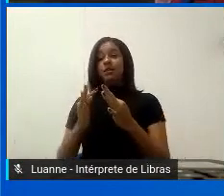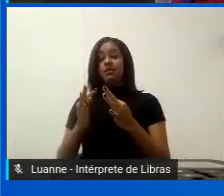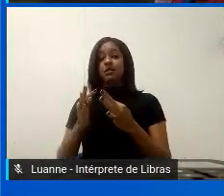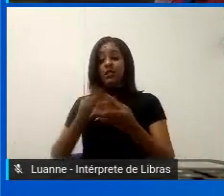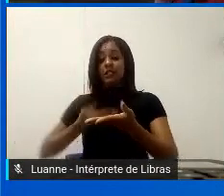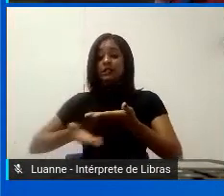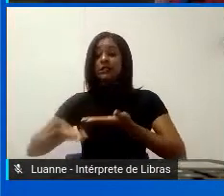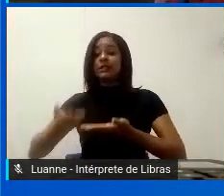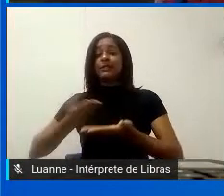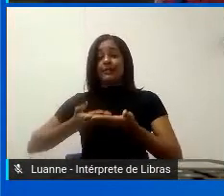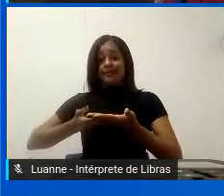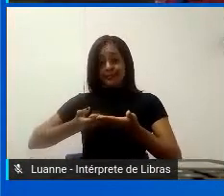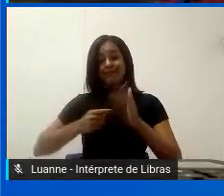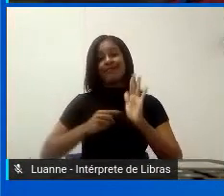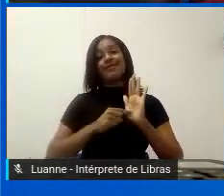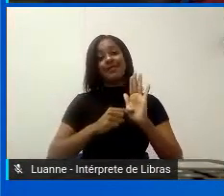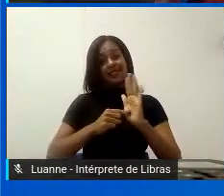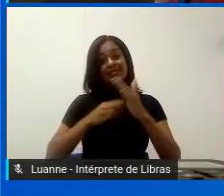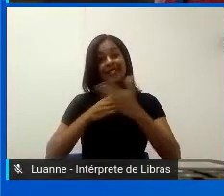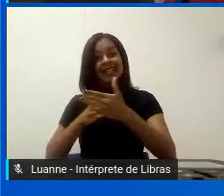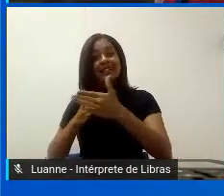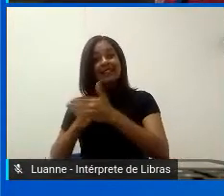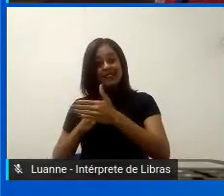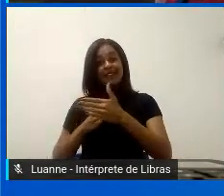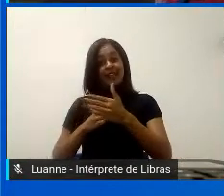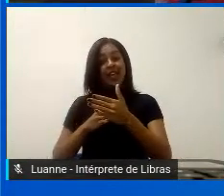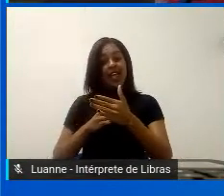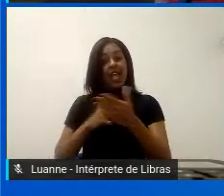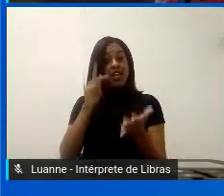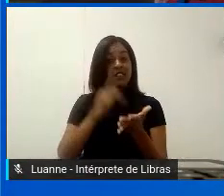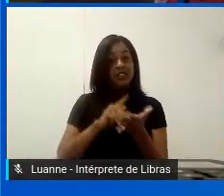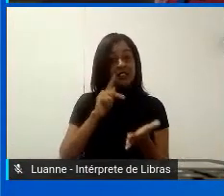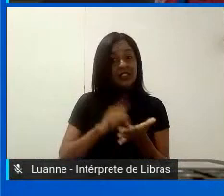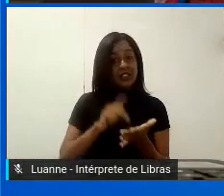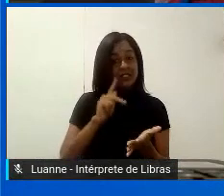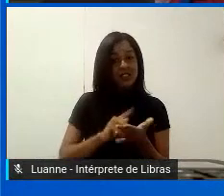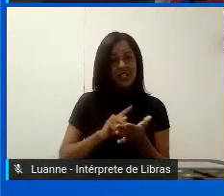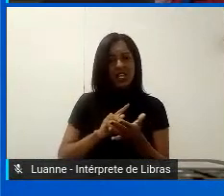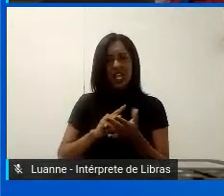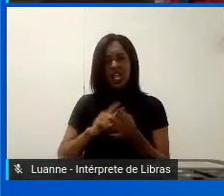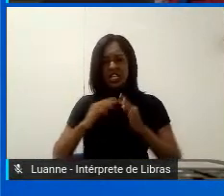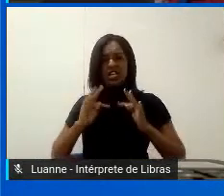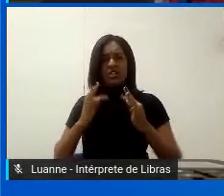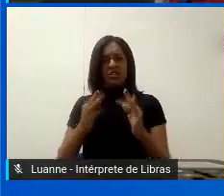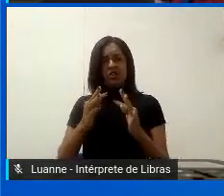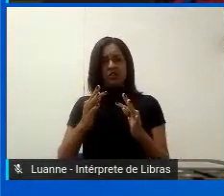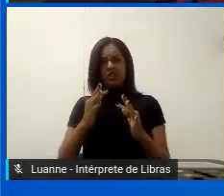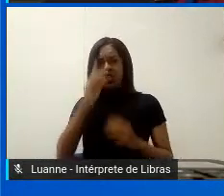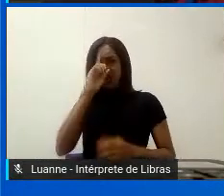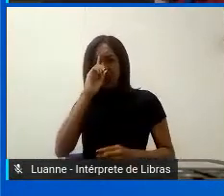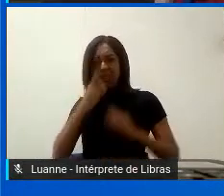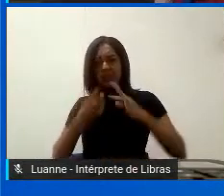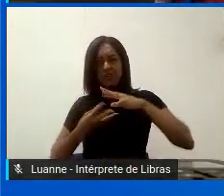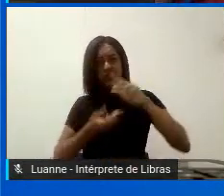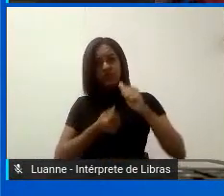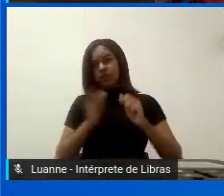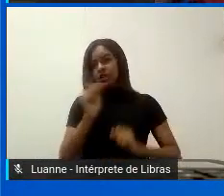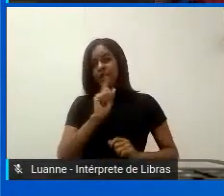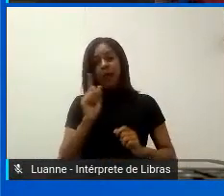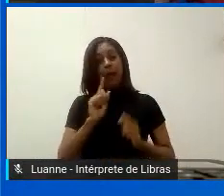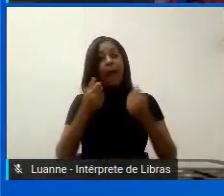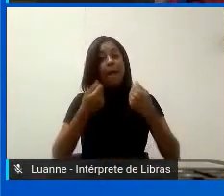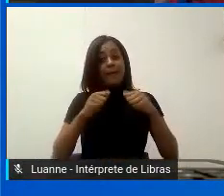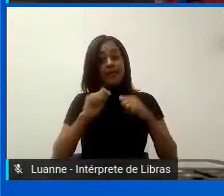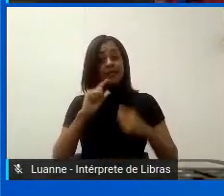limites Então na verdade a tecnologia ela não vai dar conta de tudo tá certo mas é importante que a gente reconheça né todos